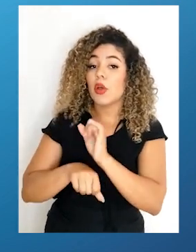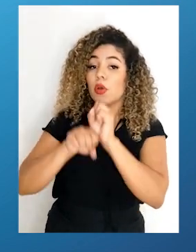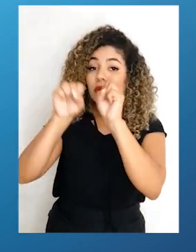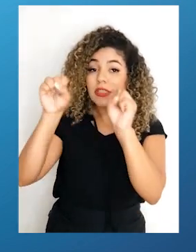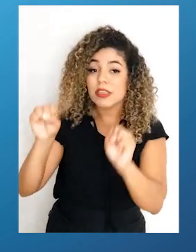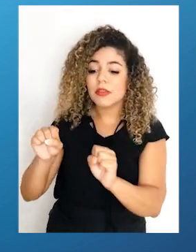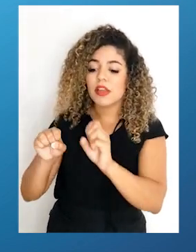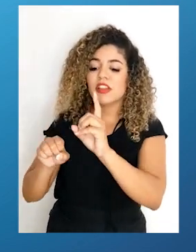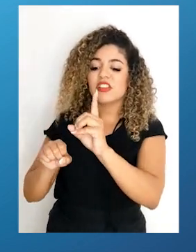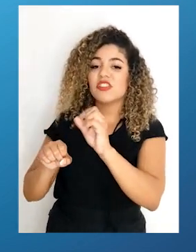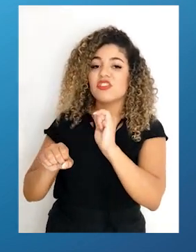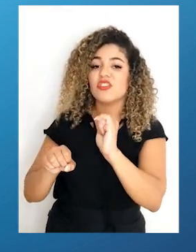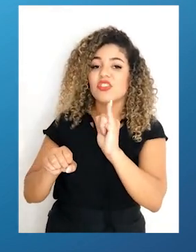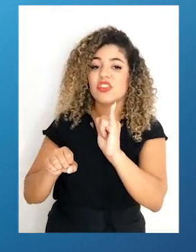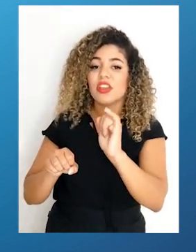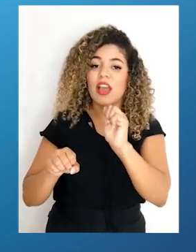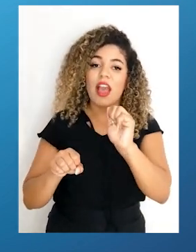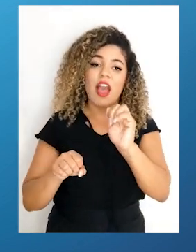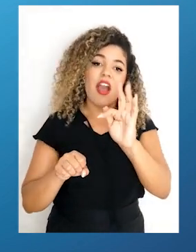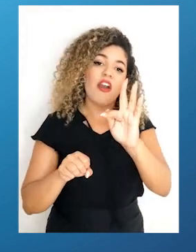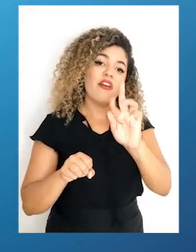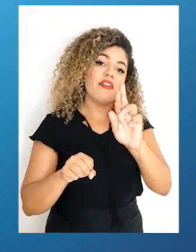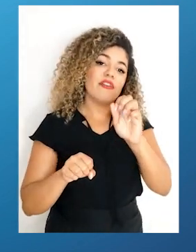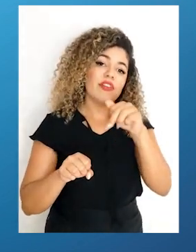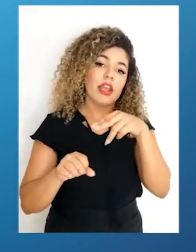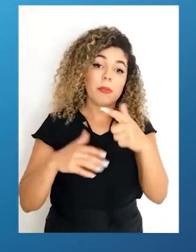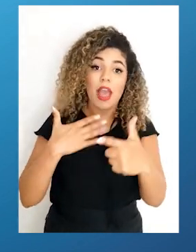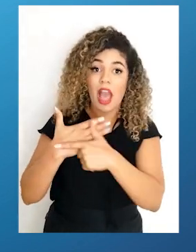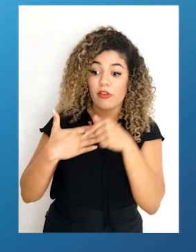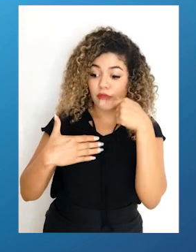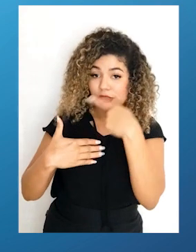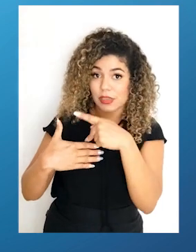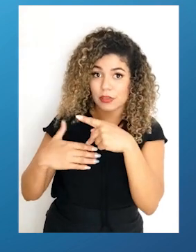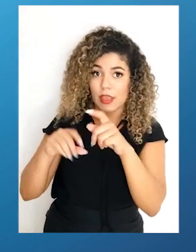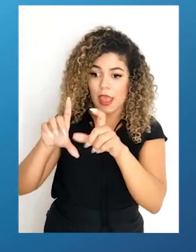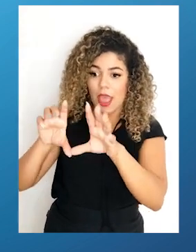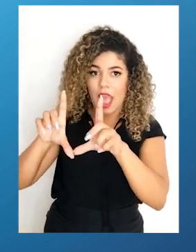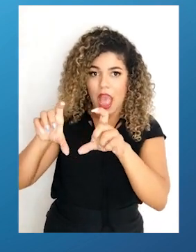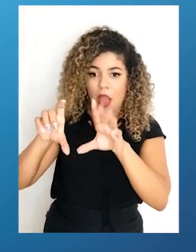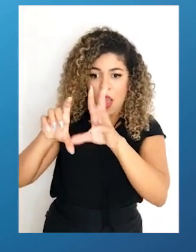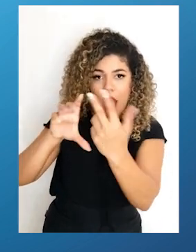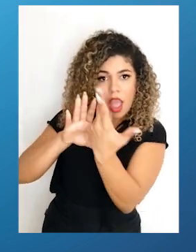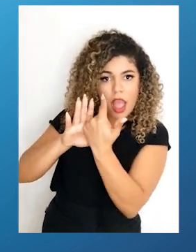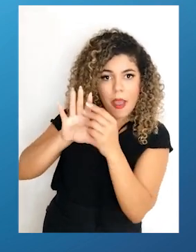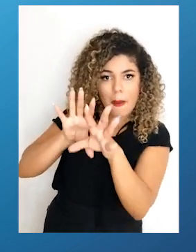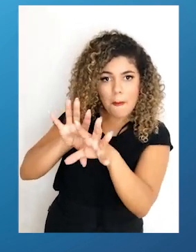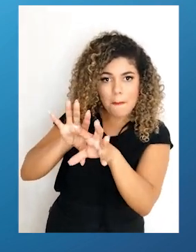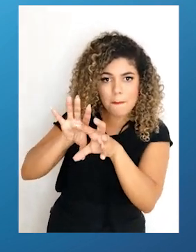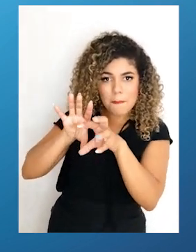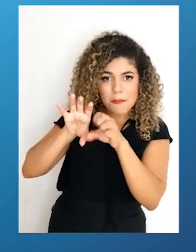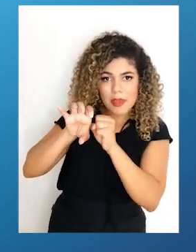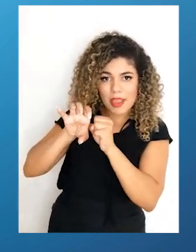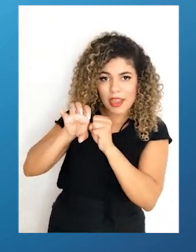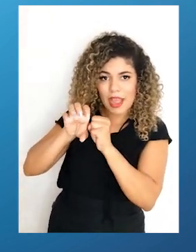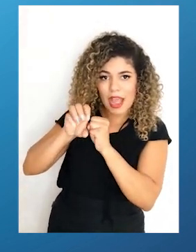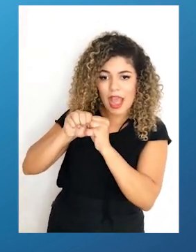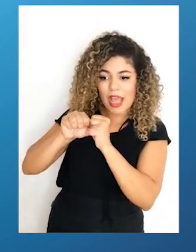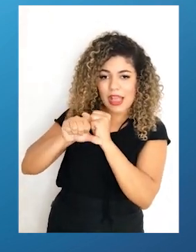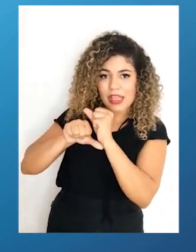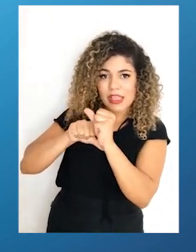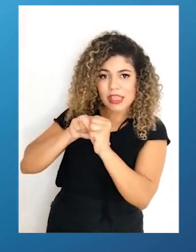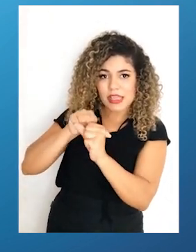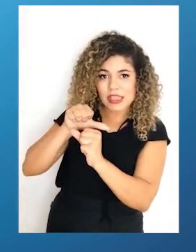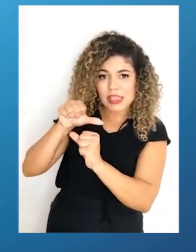é captar e gravar a imagem real em um filme sensível à luz que incide sobre ele. Algumas máquinas mais modernas têm